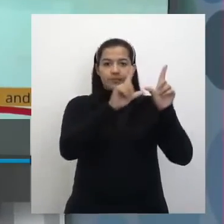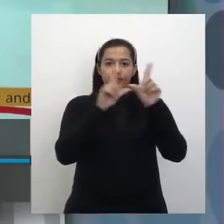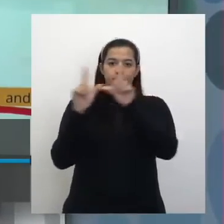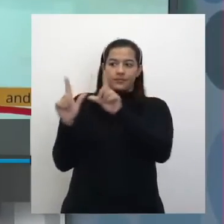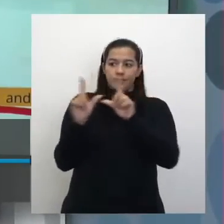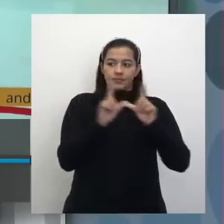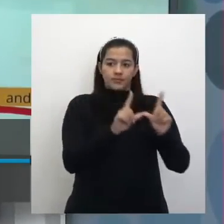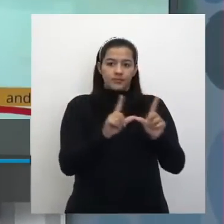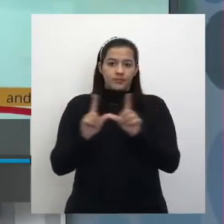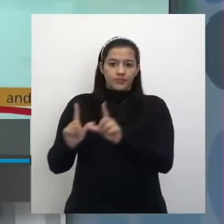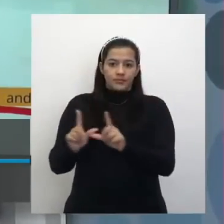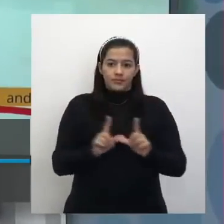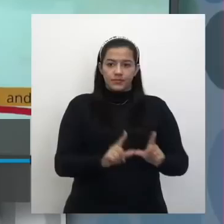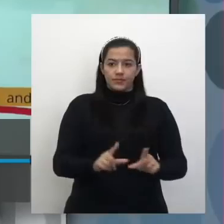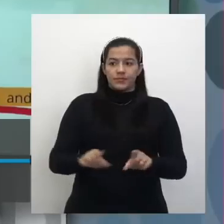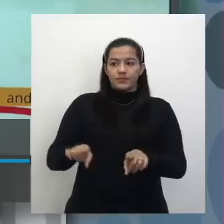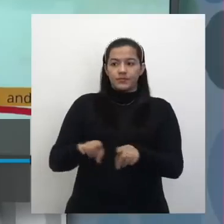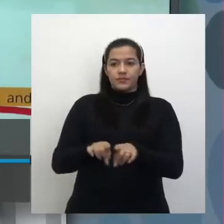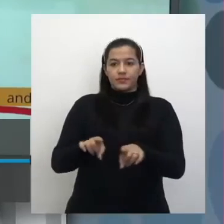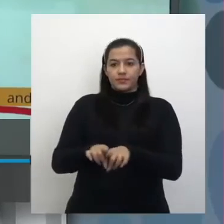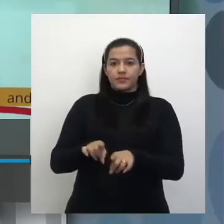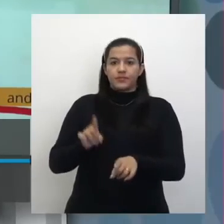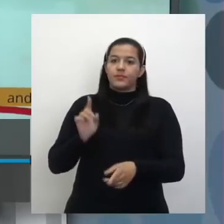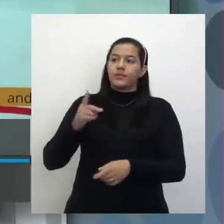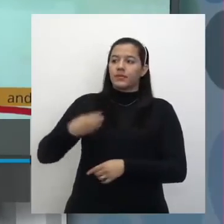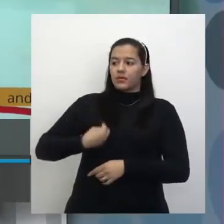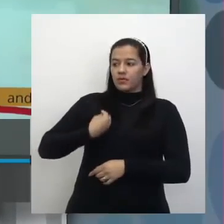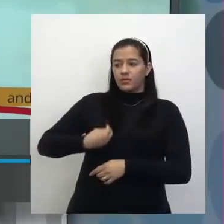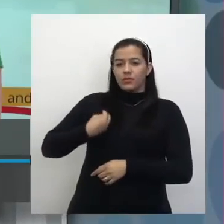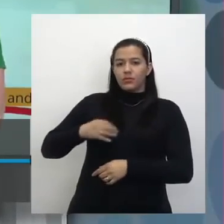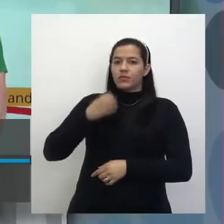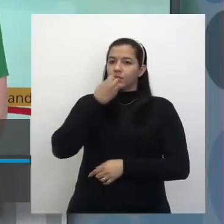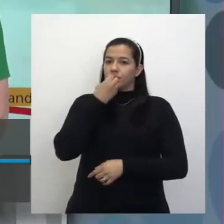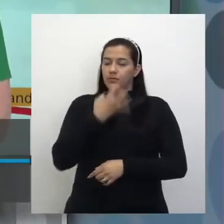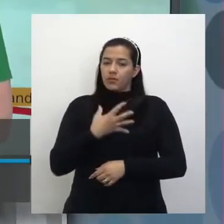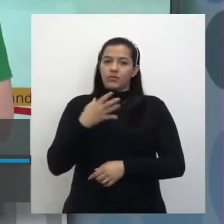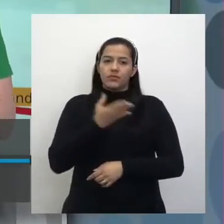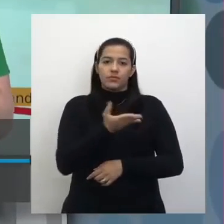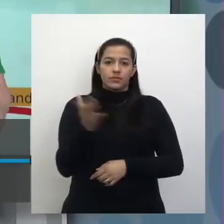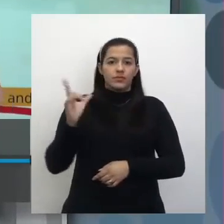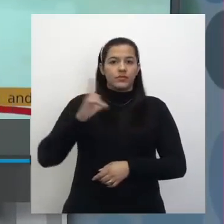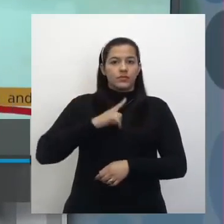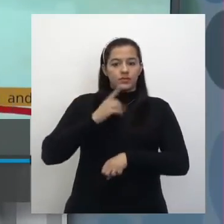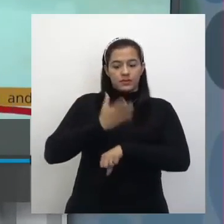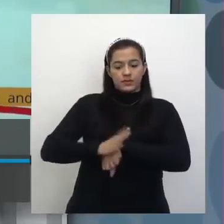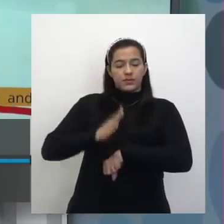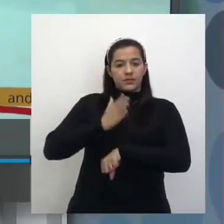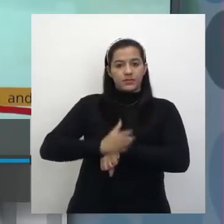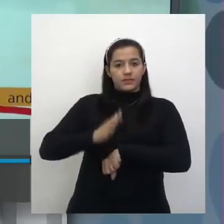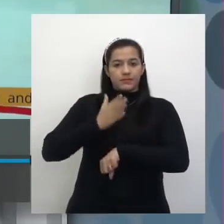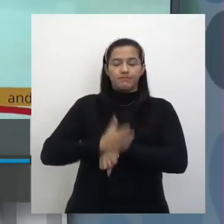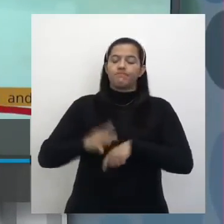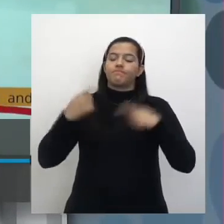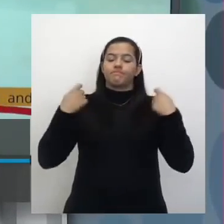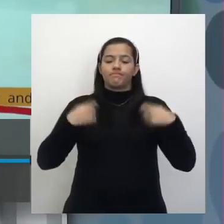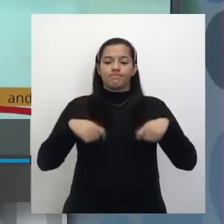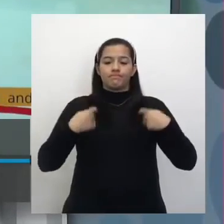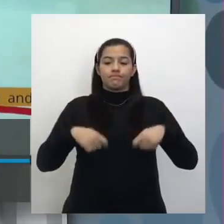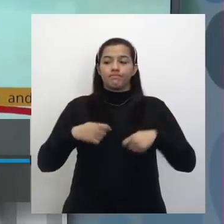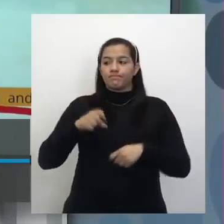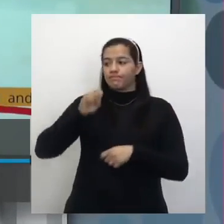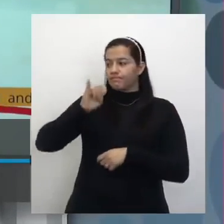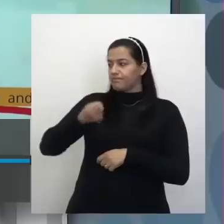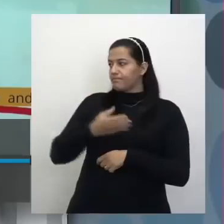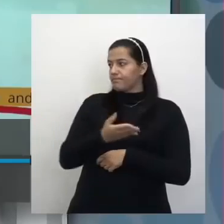ou também ao vivo né Tem muita gente fazendo isso então é um exercício também para vocês praticarem tem que praticar gente se você não